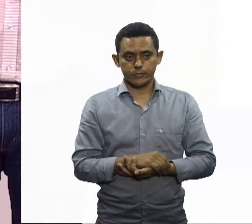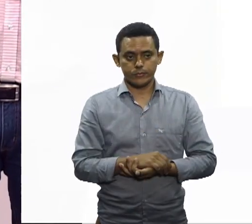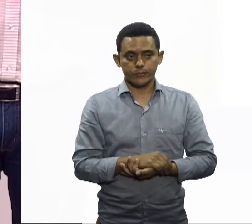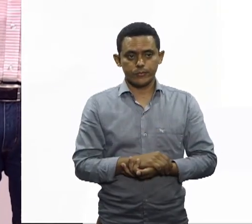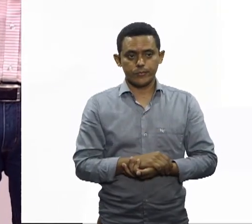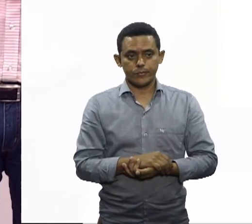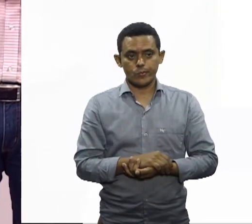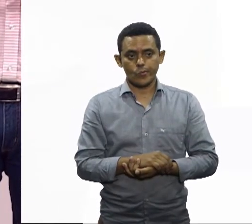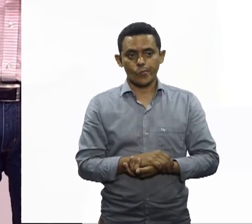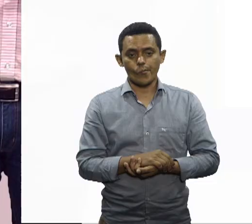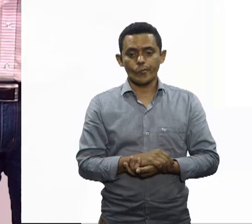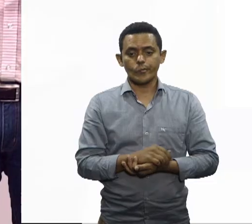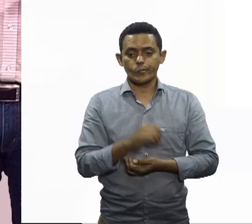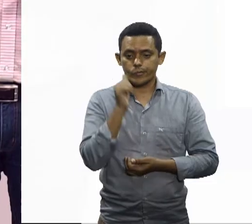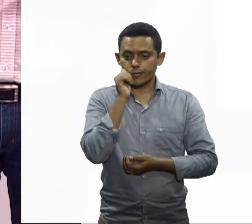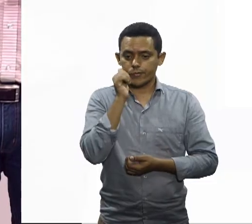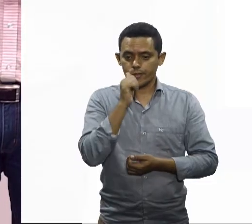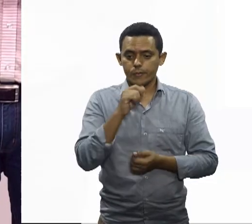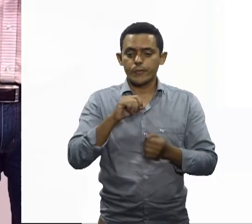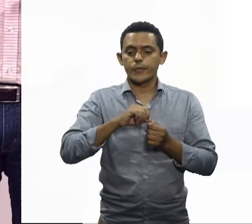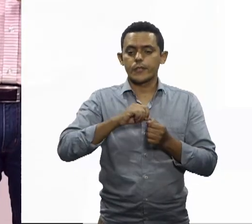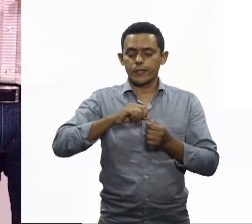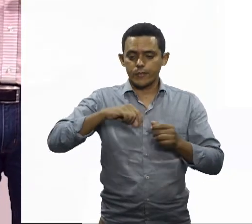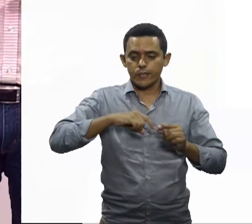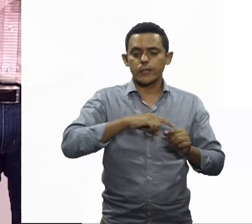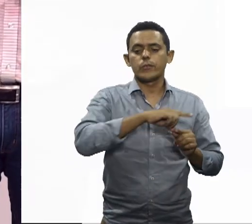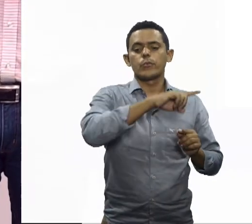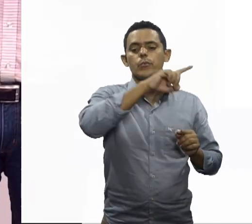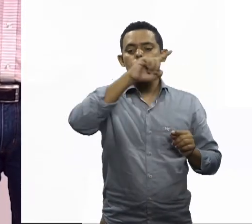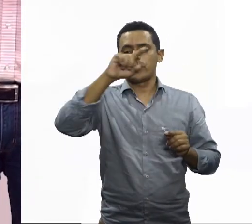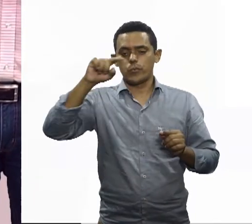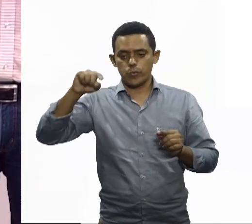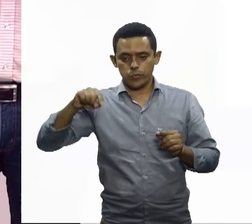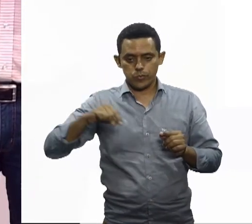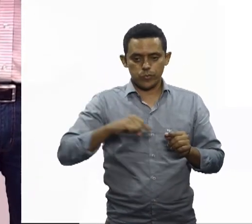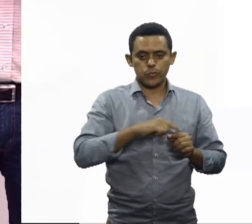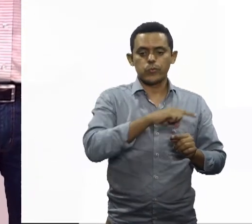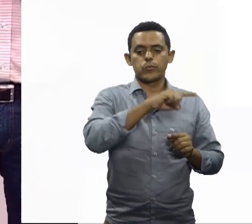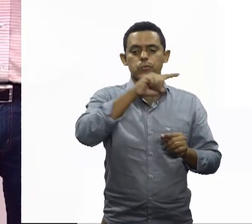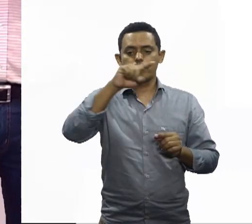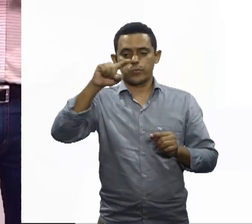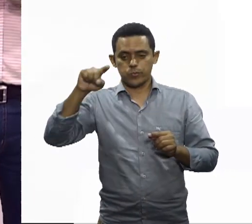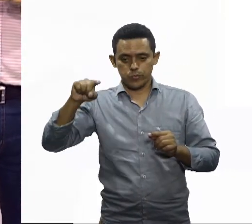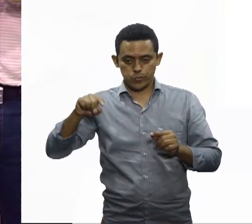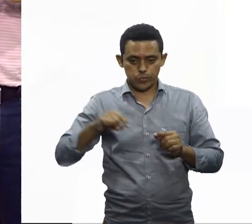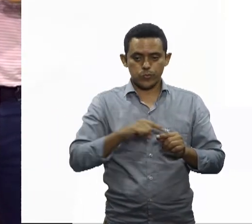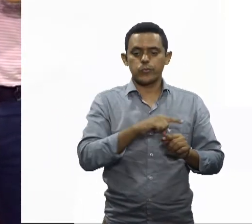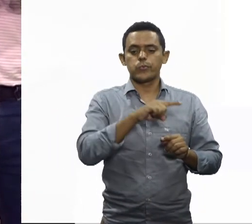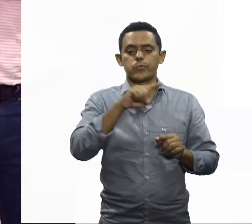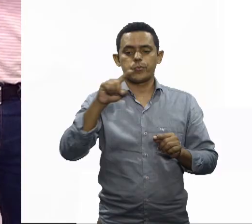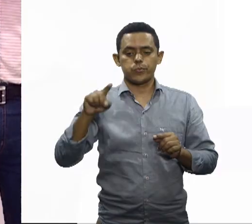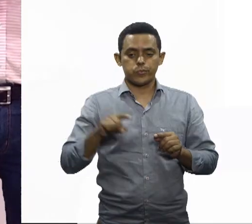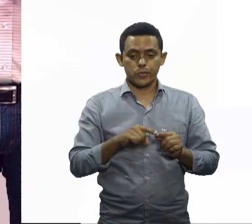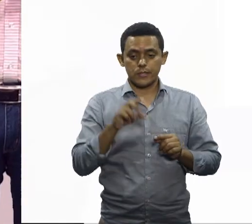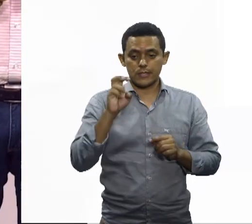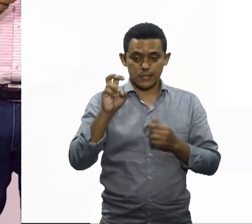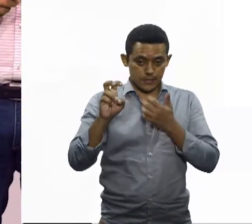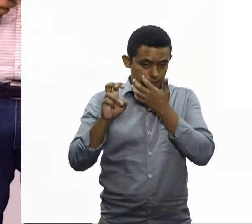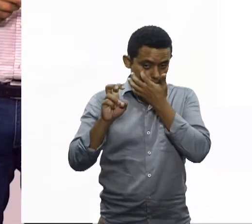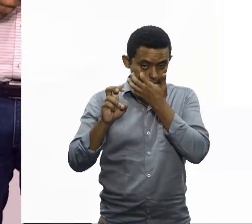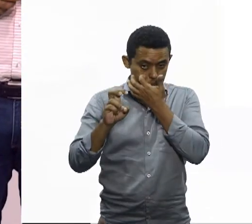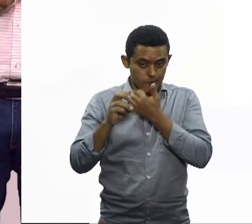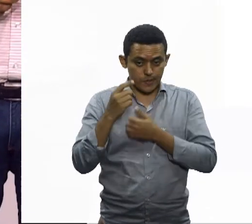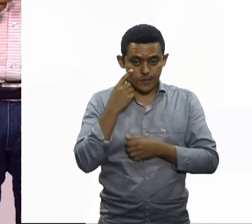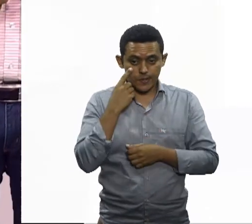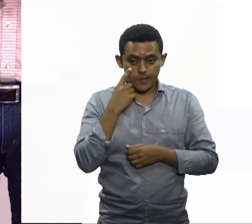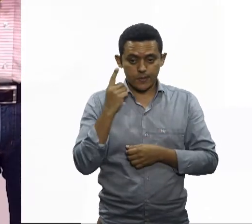o comprimento que ela fez durante a praça, que foram 5 voltas, deu 1.232 metros. Então, eu devo